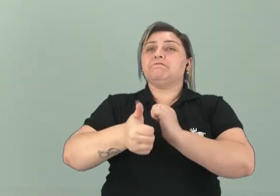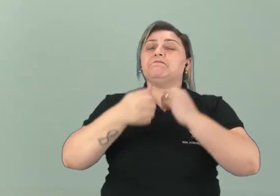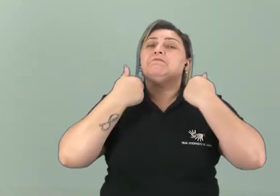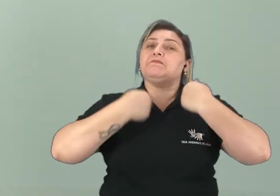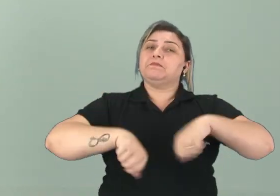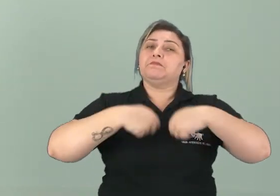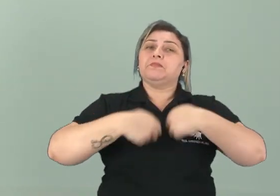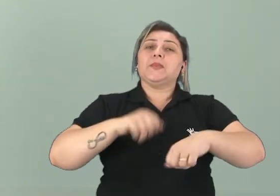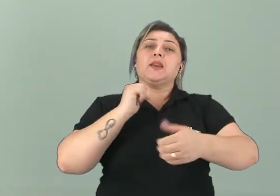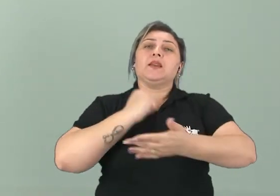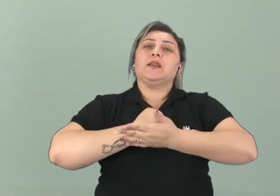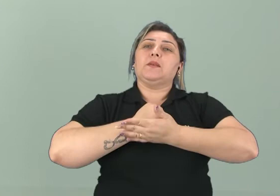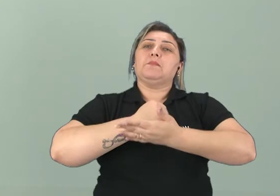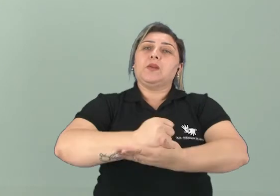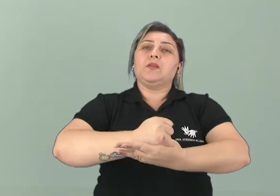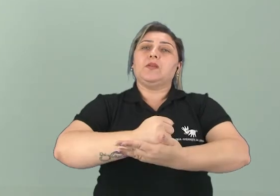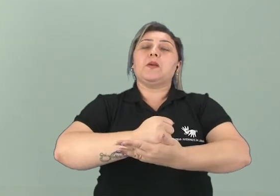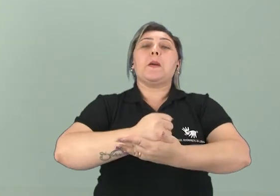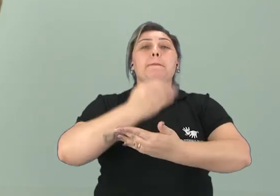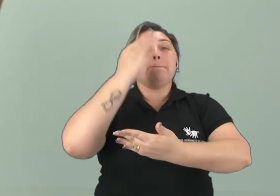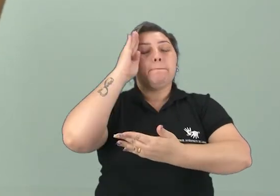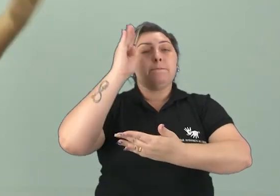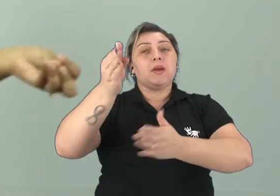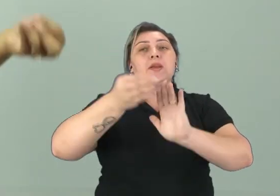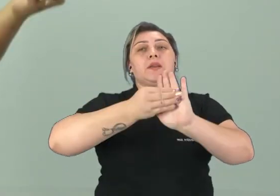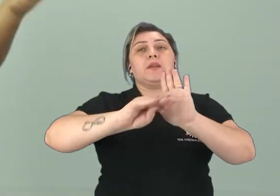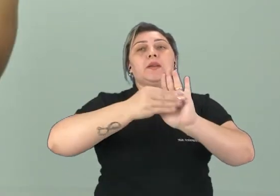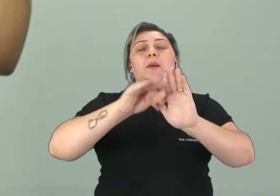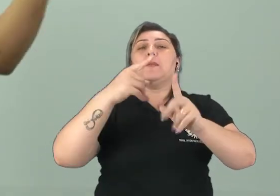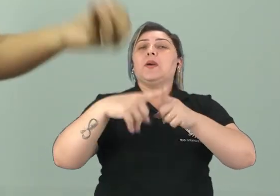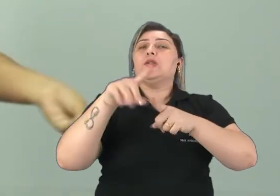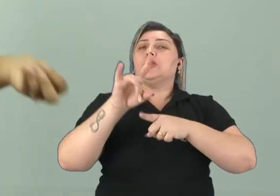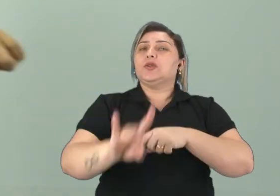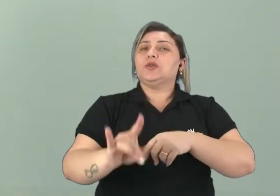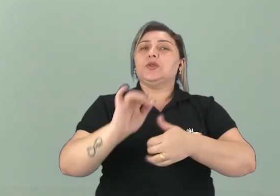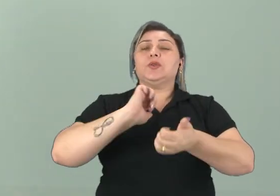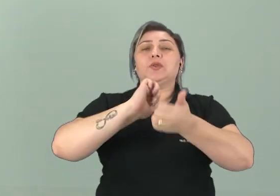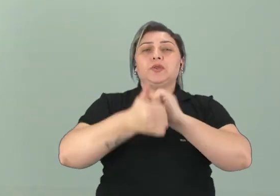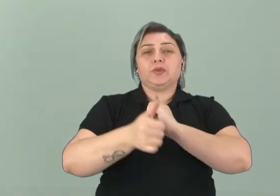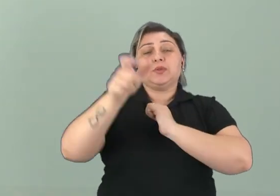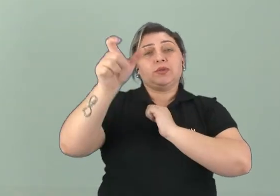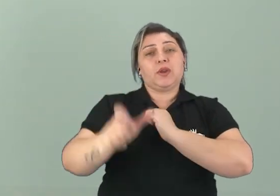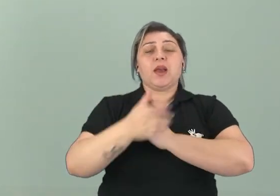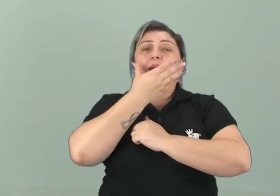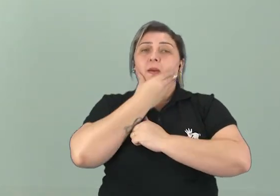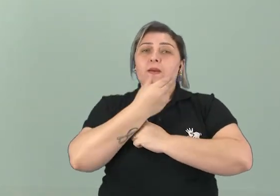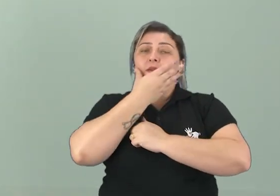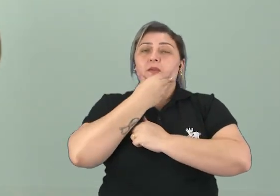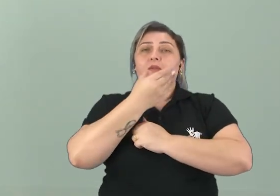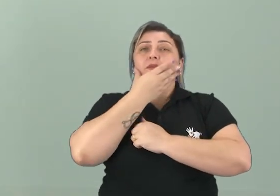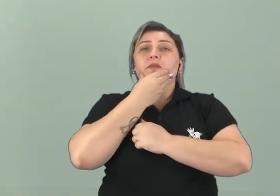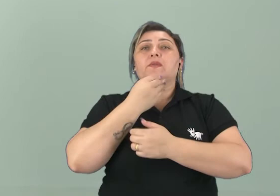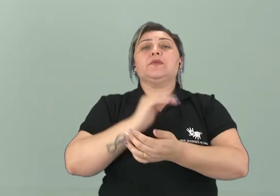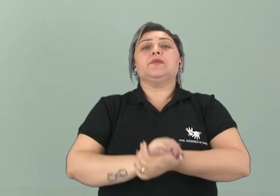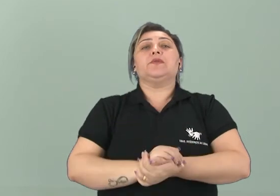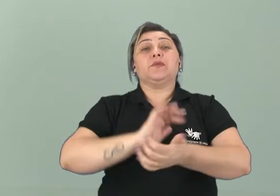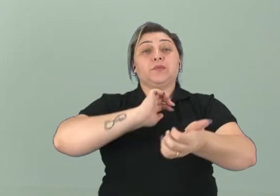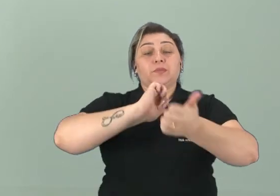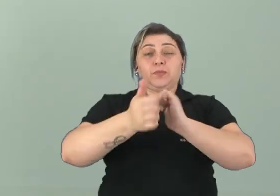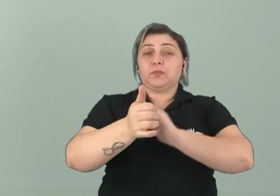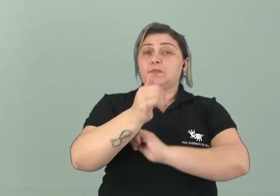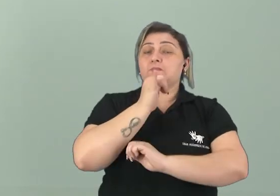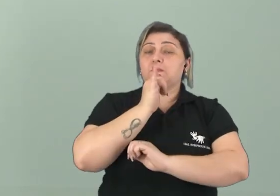desse apoio, né, principalmente da mídia. Por que somente o esporte masculino é transmitido, o futebol masculino,